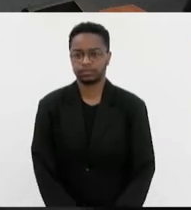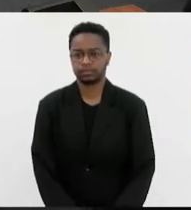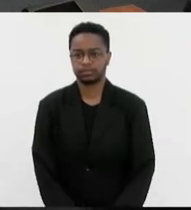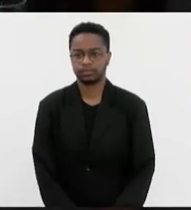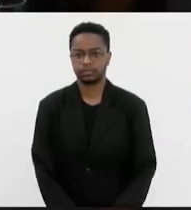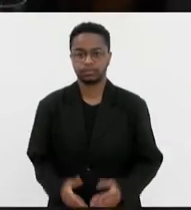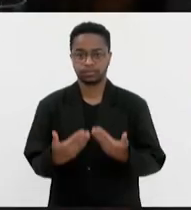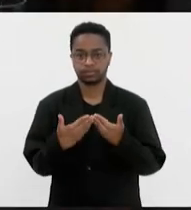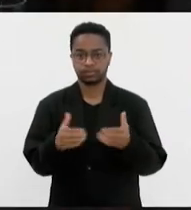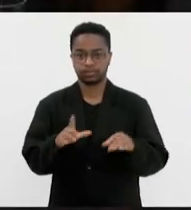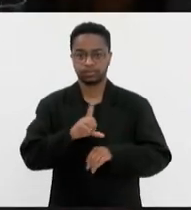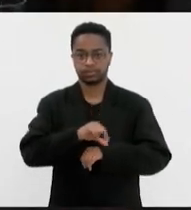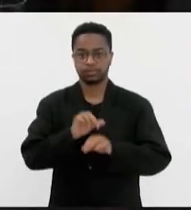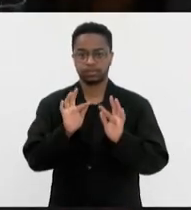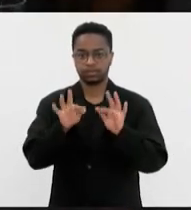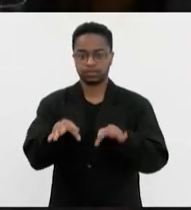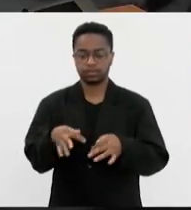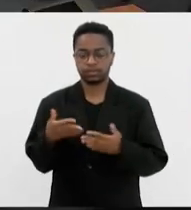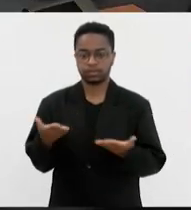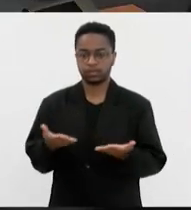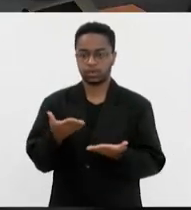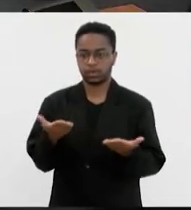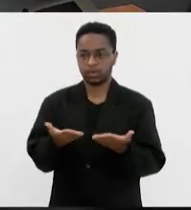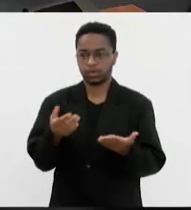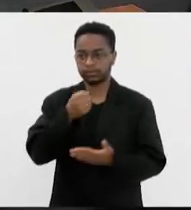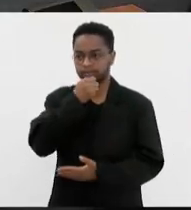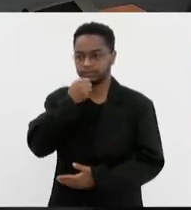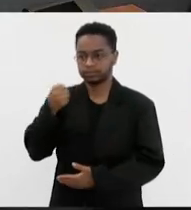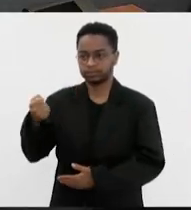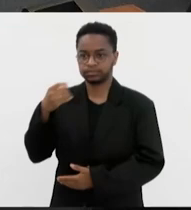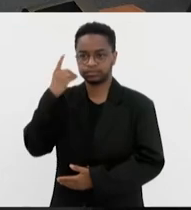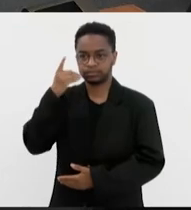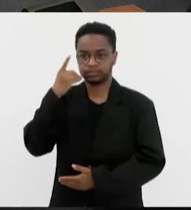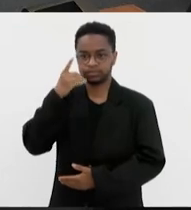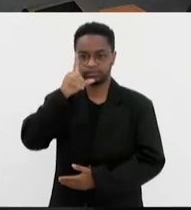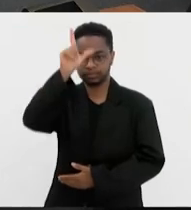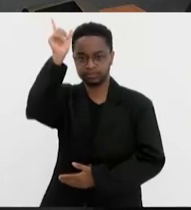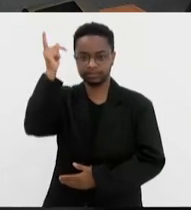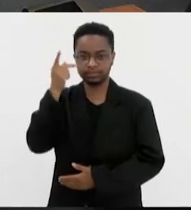Aberto o expediente final, com a palavra o deputado Luiz Paulo, único inscrito.